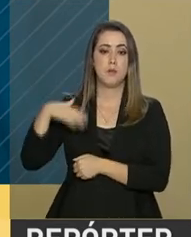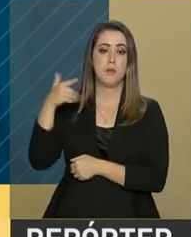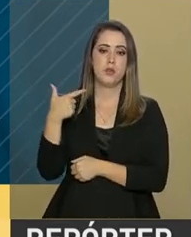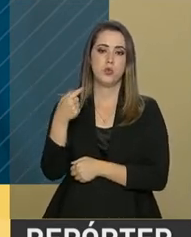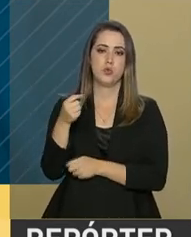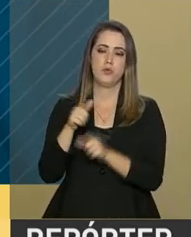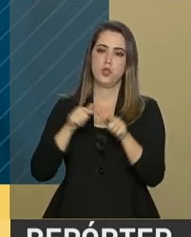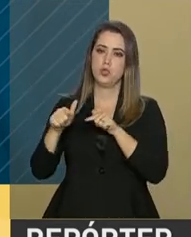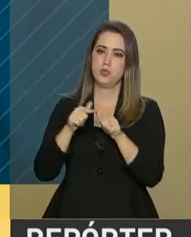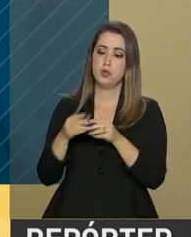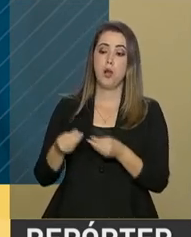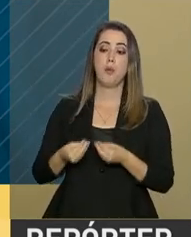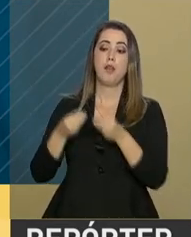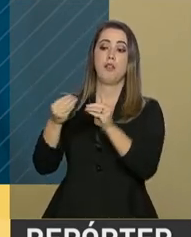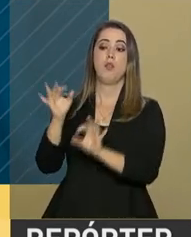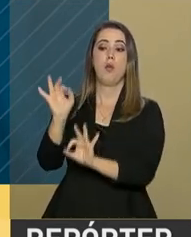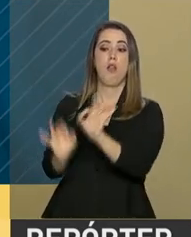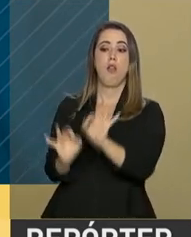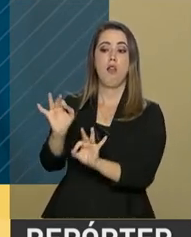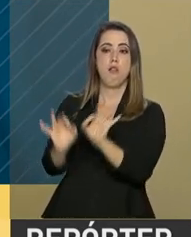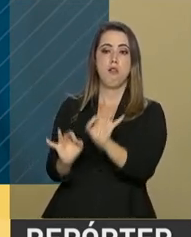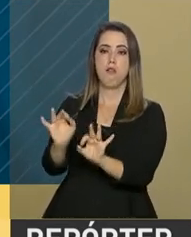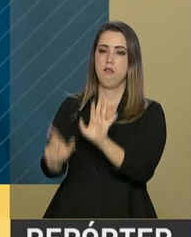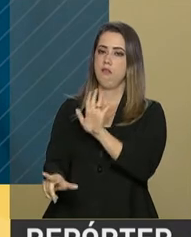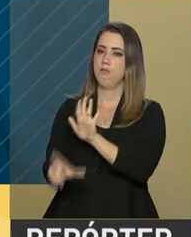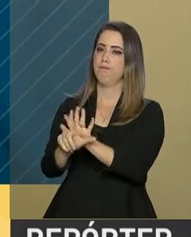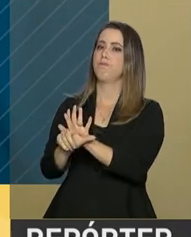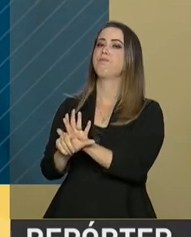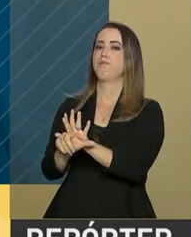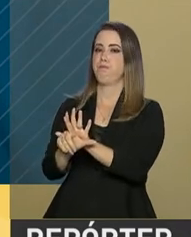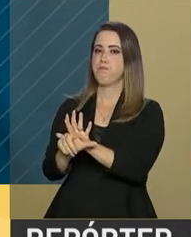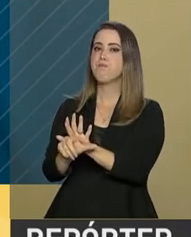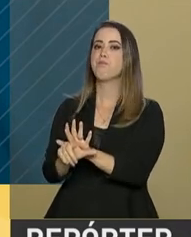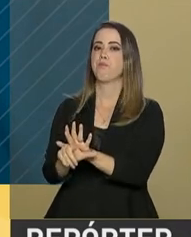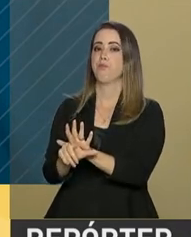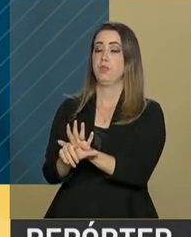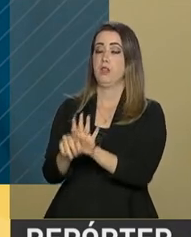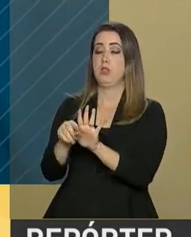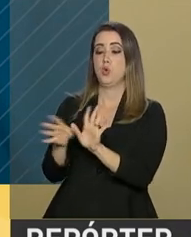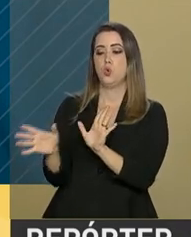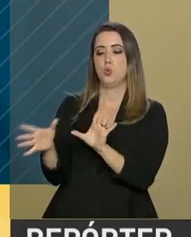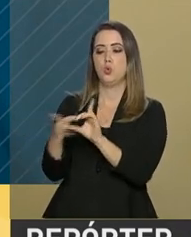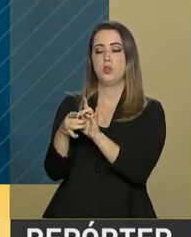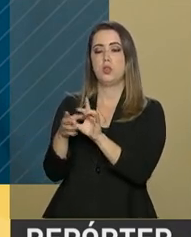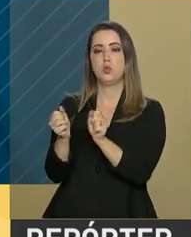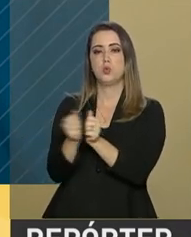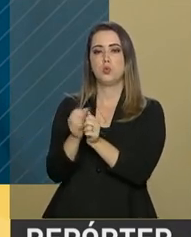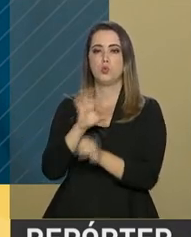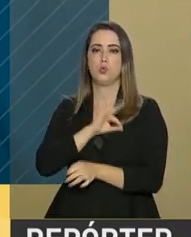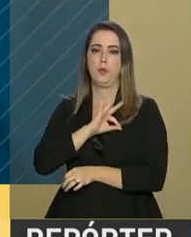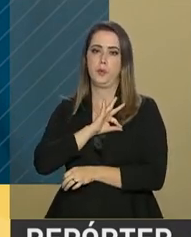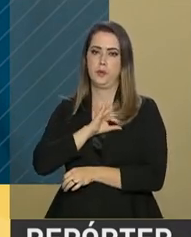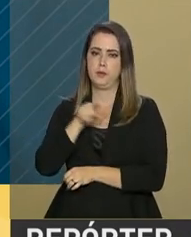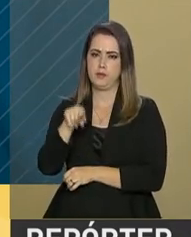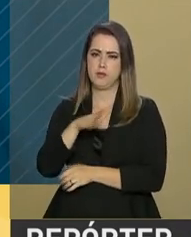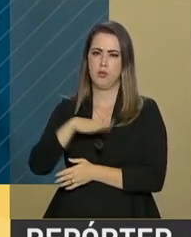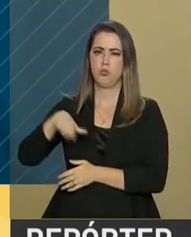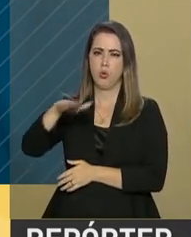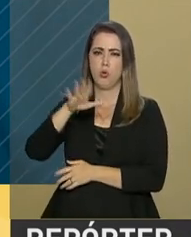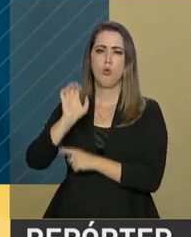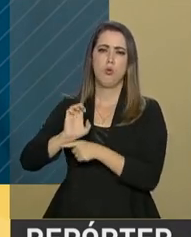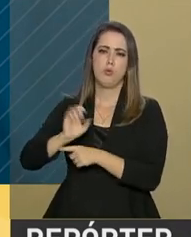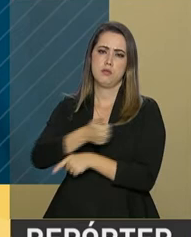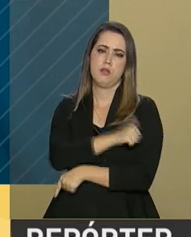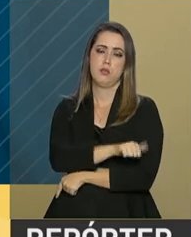operações de garantia da ordem e também da ordem foram realizadas em cooperação com jogos de segurança do estado enquanto essas